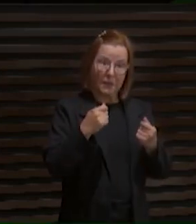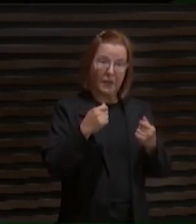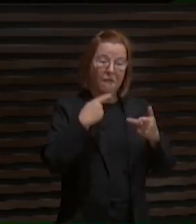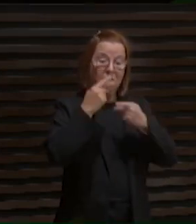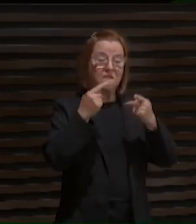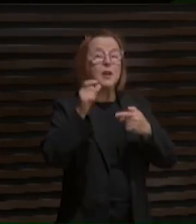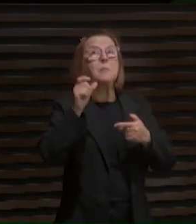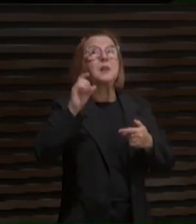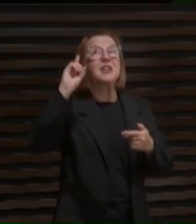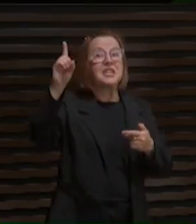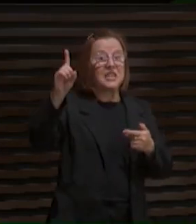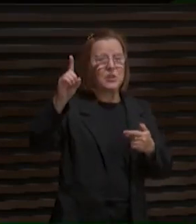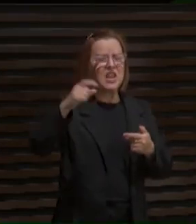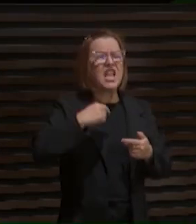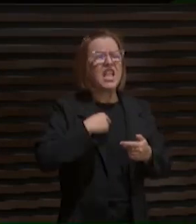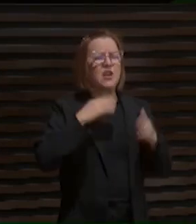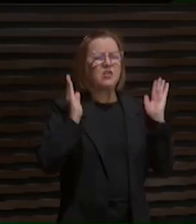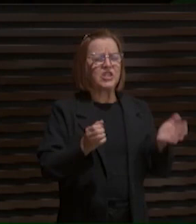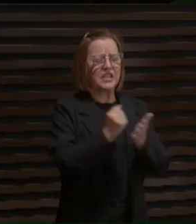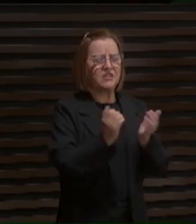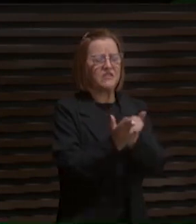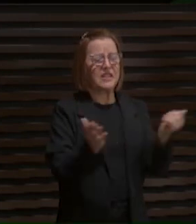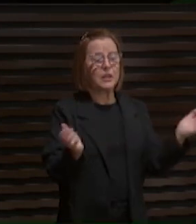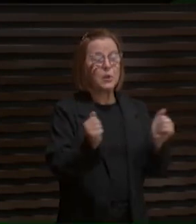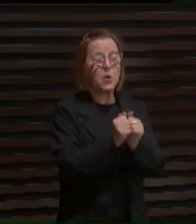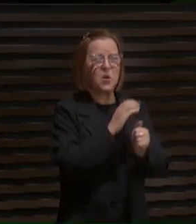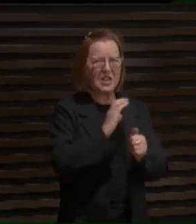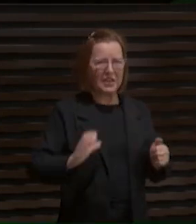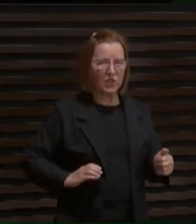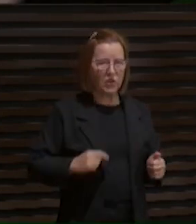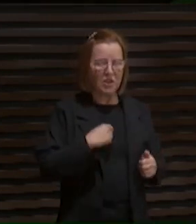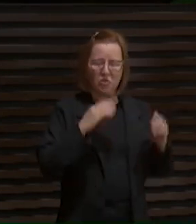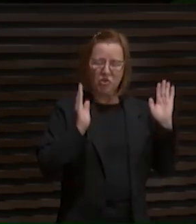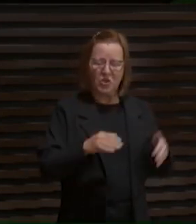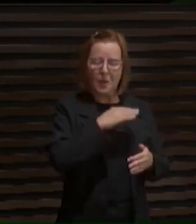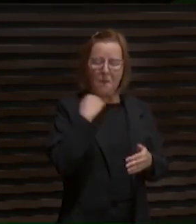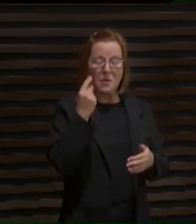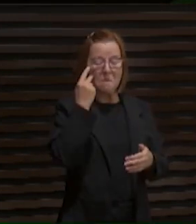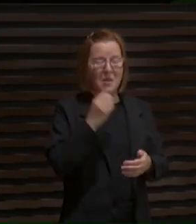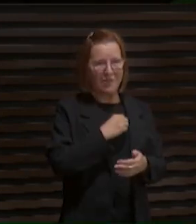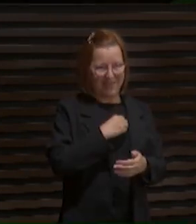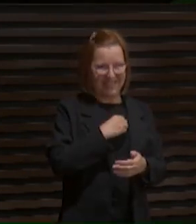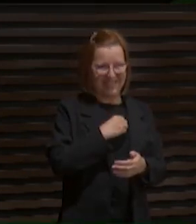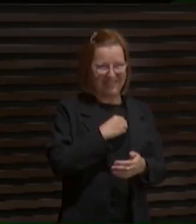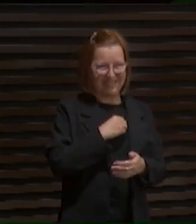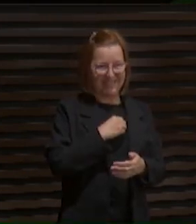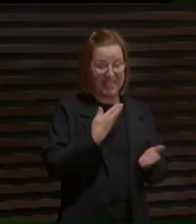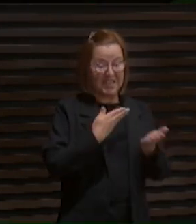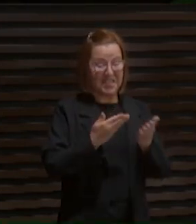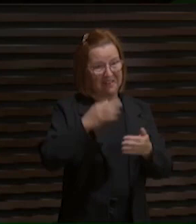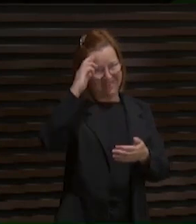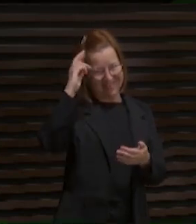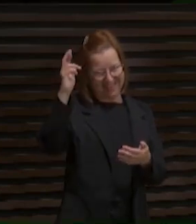Eu fui crucificado com Cristo. Eu estou morto para o pecado, você não é mais meu Senhor. Cadê